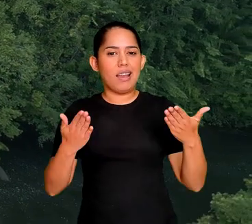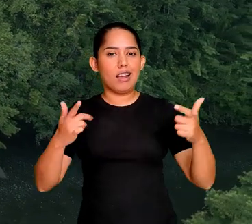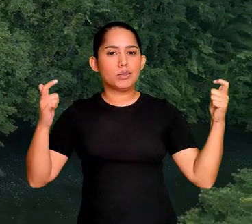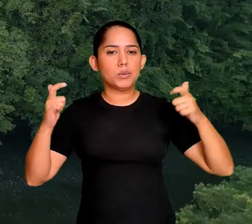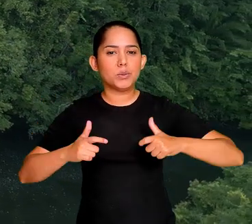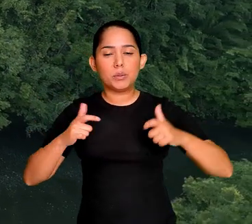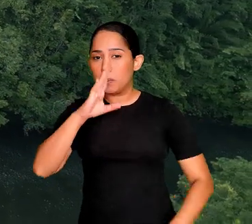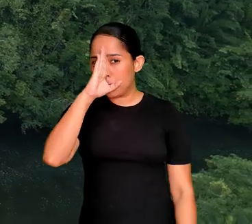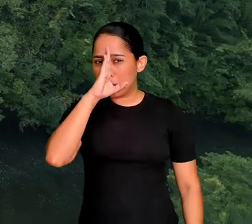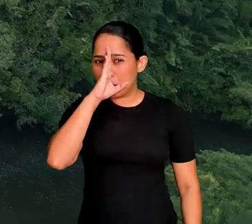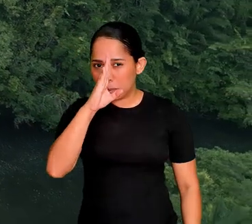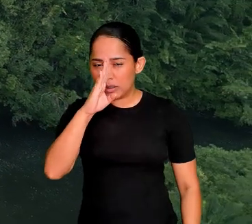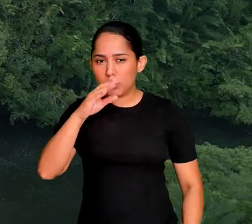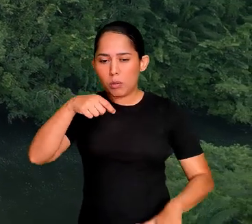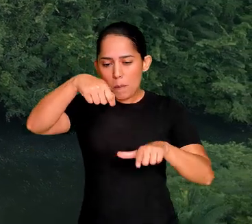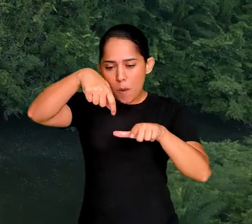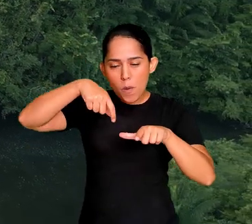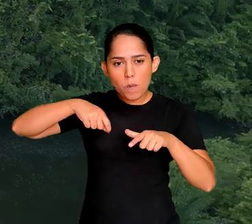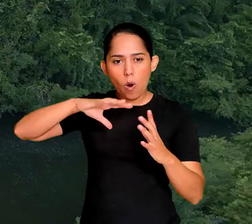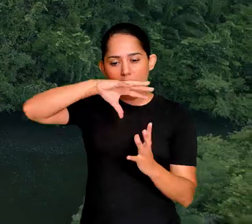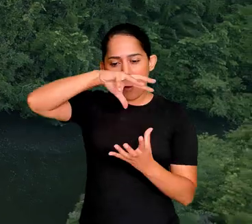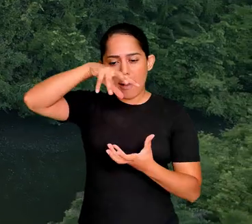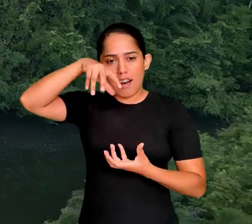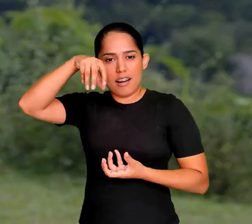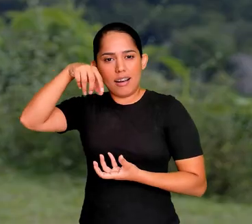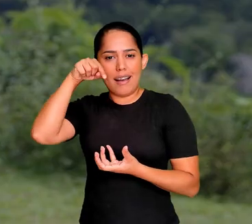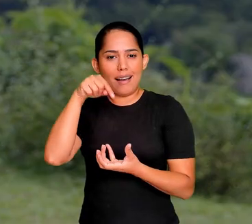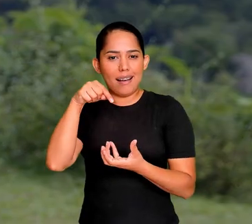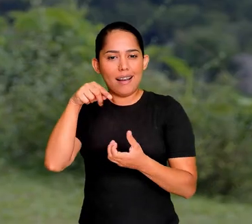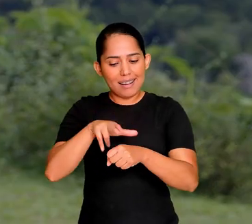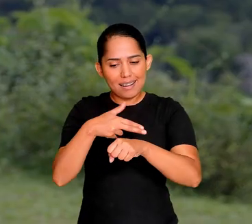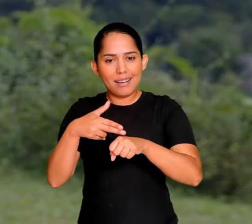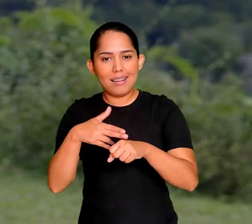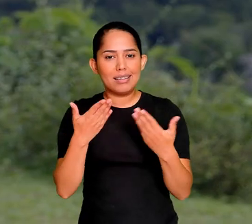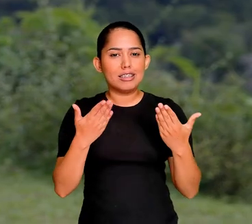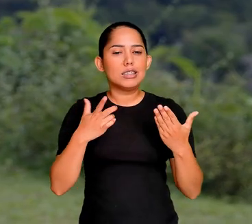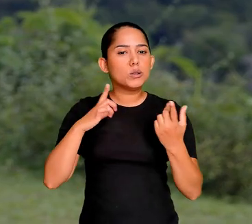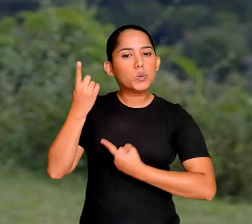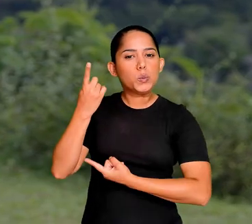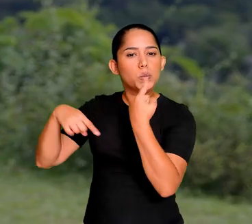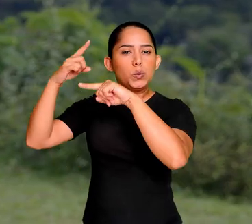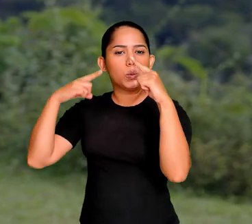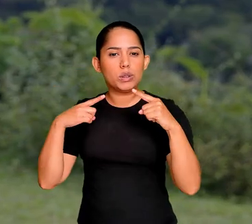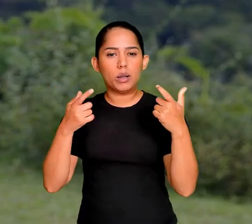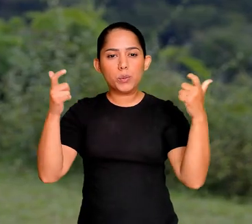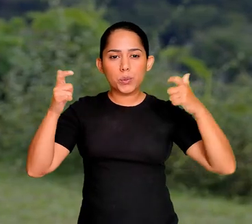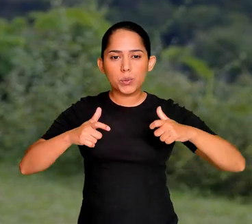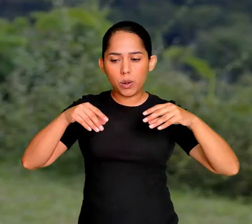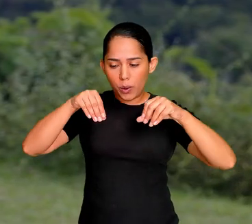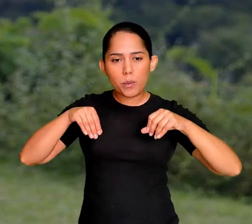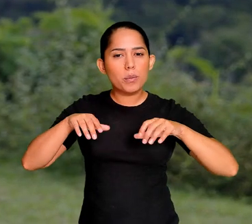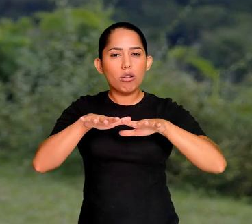Nessa região predomina o cultivo do cacau. Então a gente tem de sucesso assim, esse histórico de ocupação